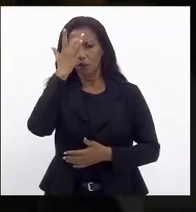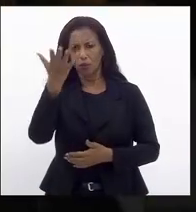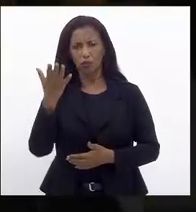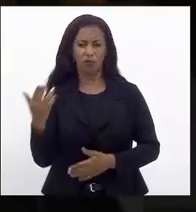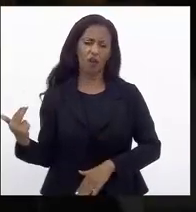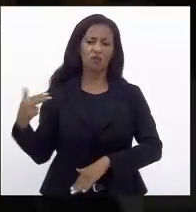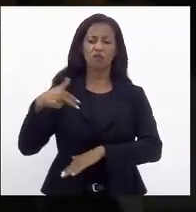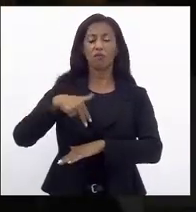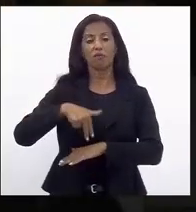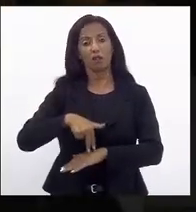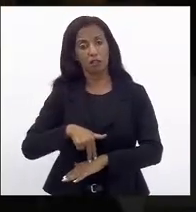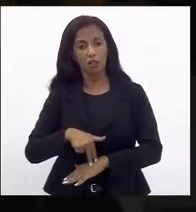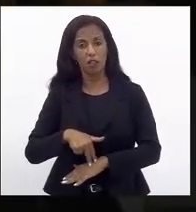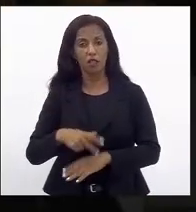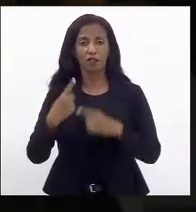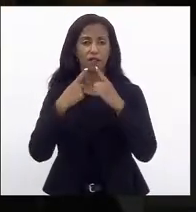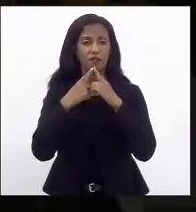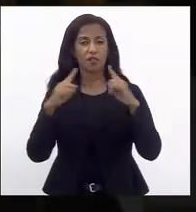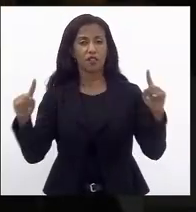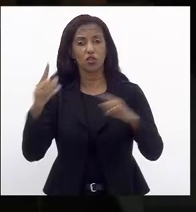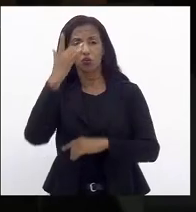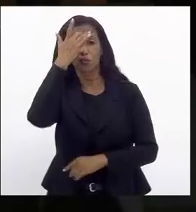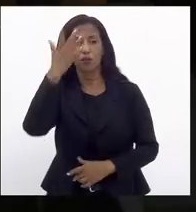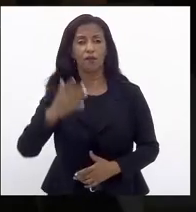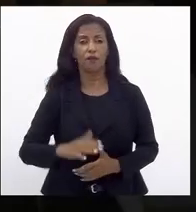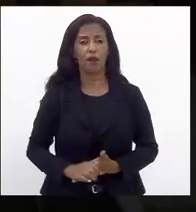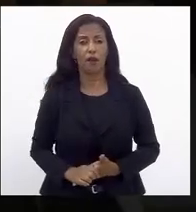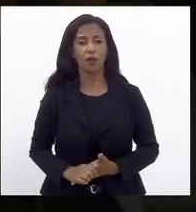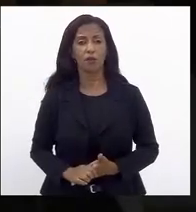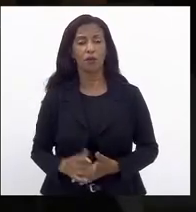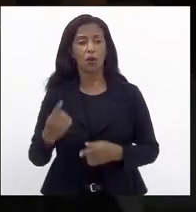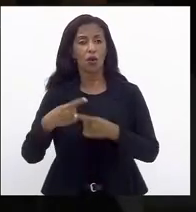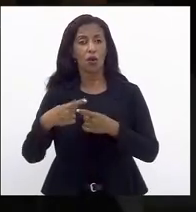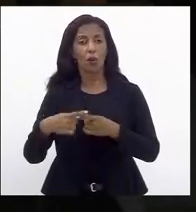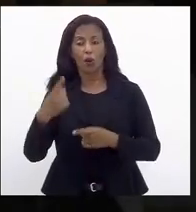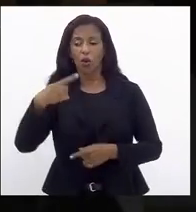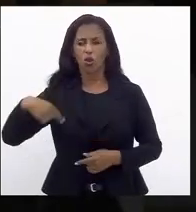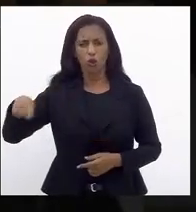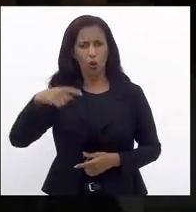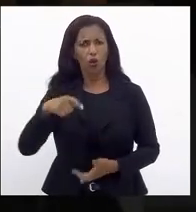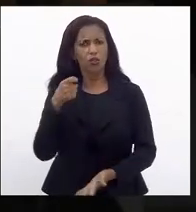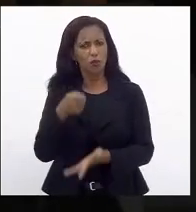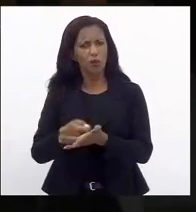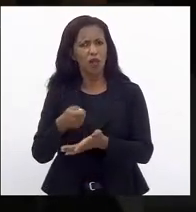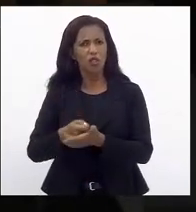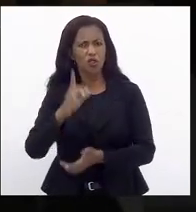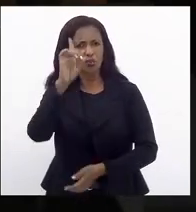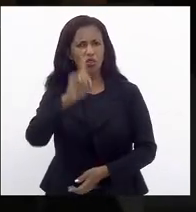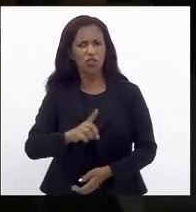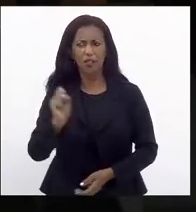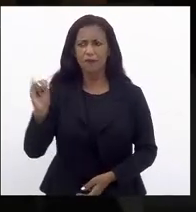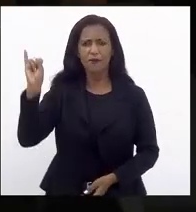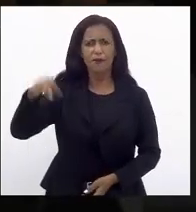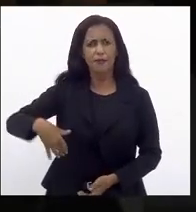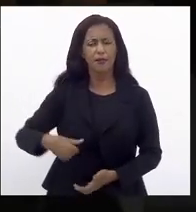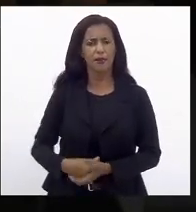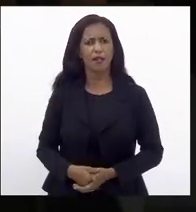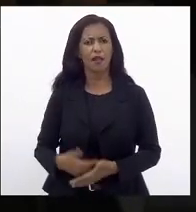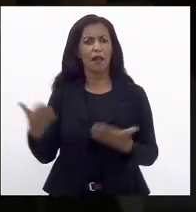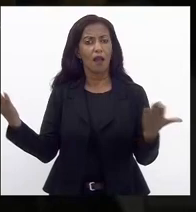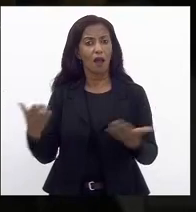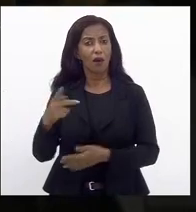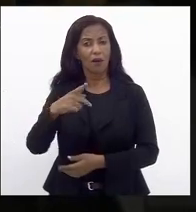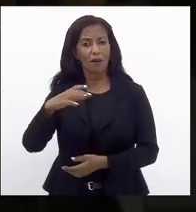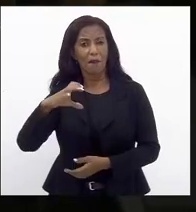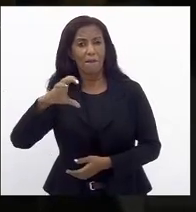fácil vir aqui e fazer discurso fácil porque nós estamos garantindo o direito do servidor agora mesmo